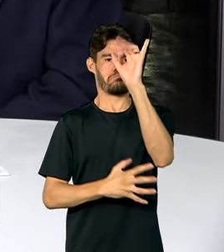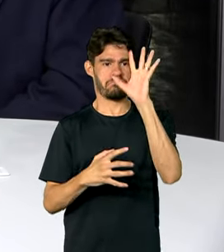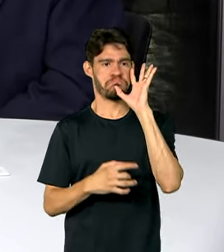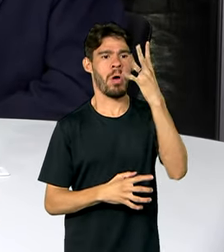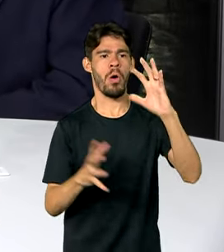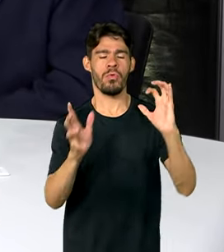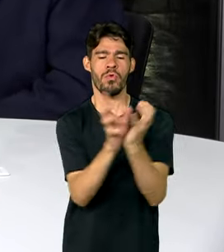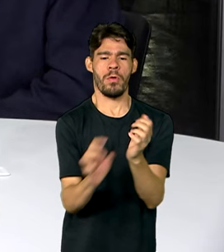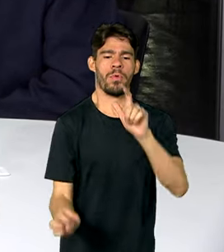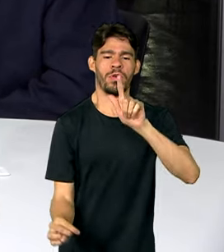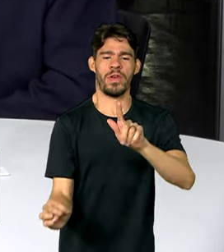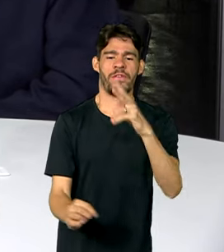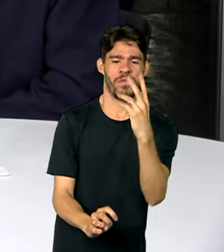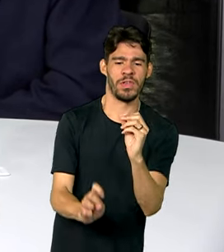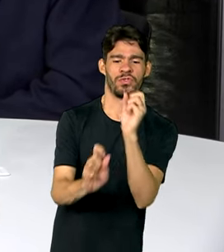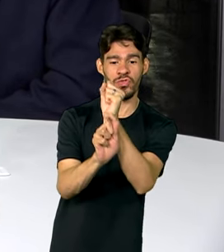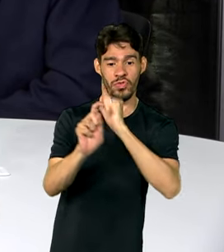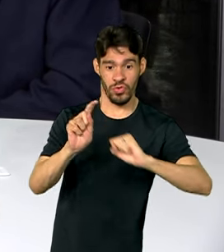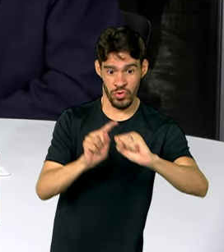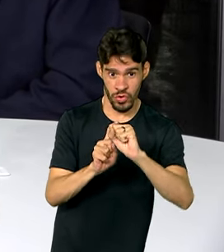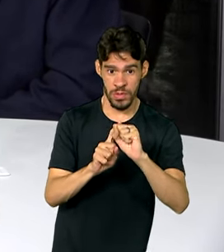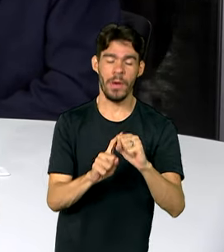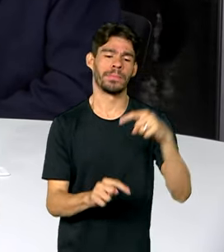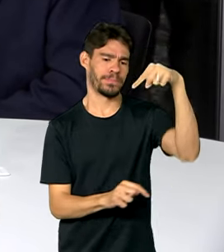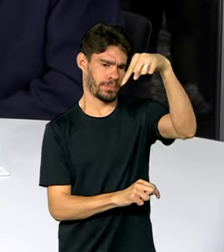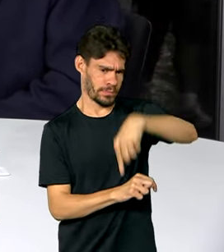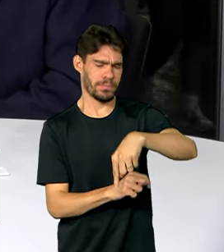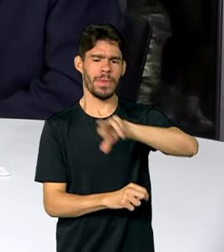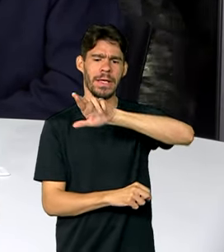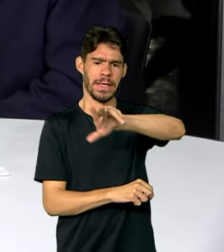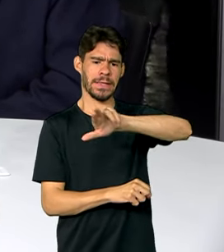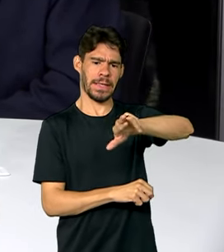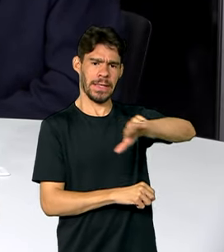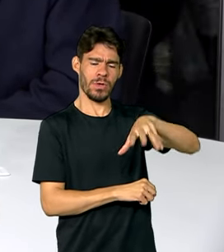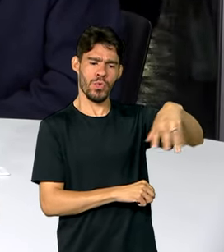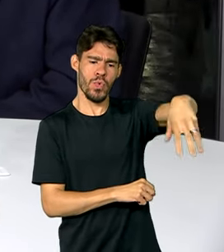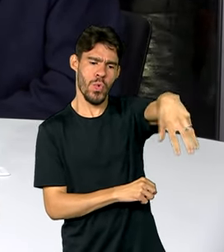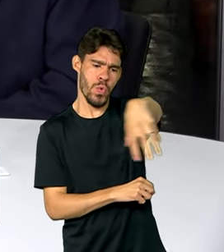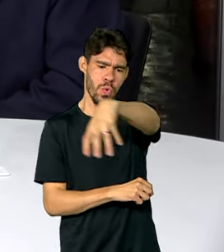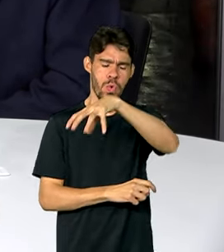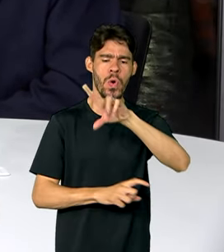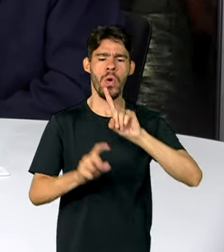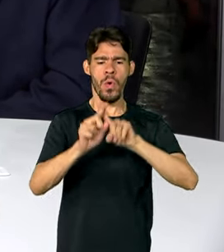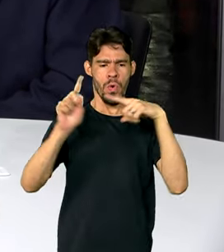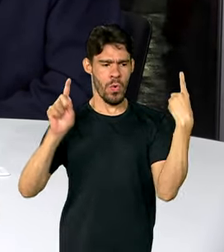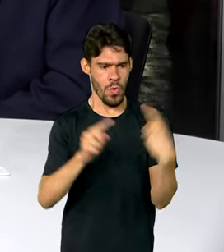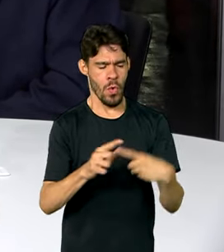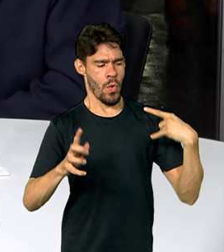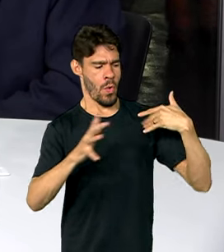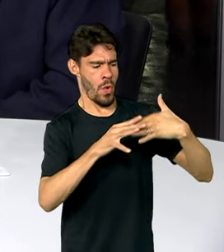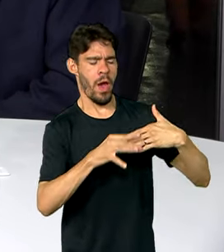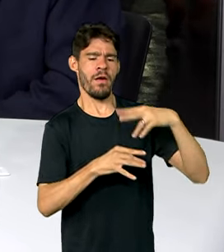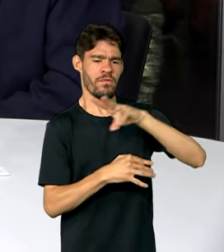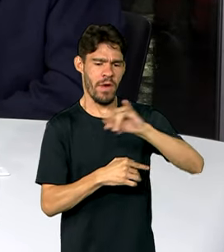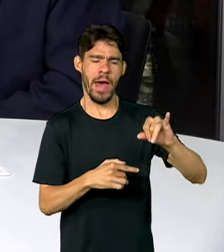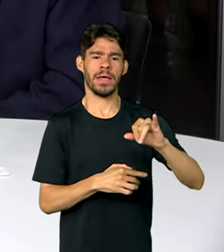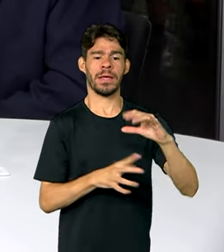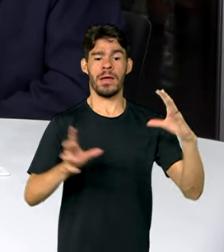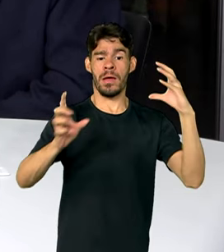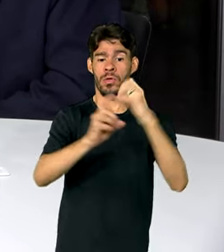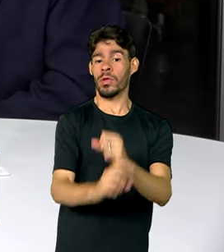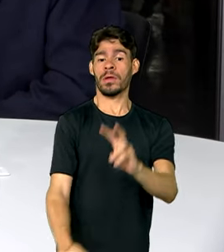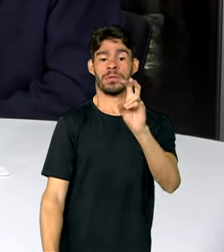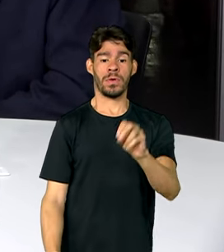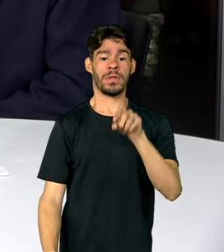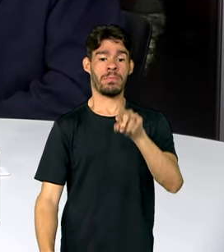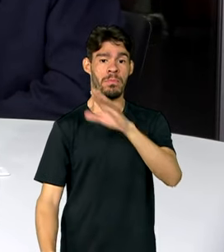o G20 Social. Por aqui, em diversos pavilhões, vão se reunir nos próximos dias cerca de 50 mil pessoas,